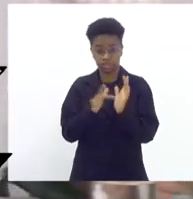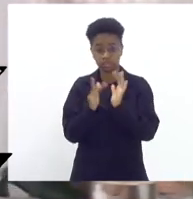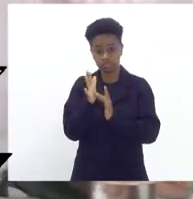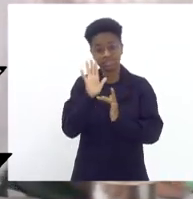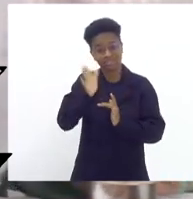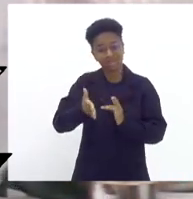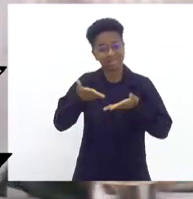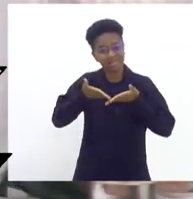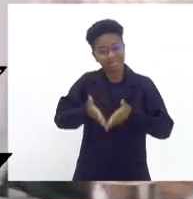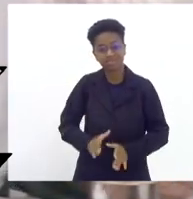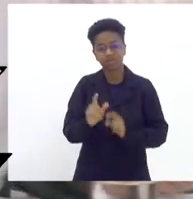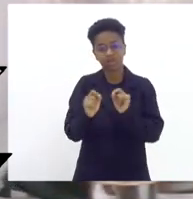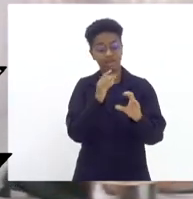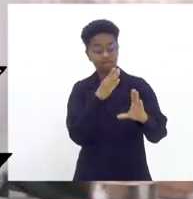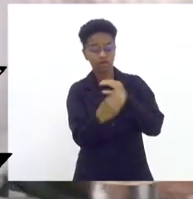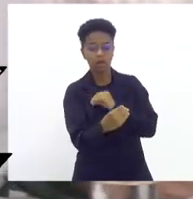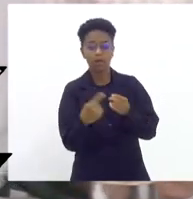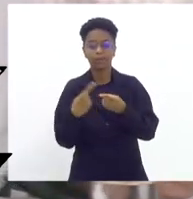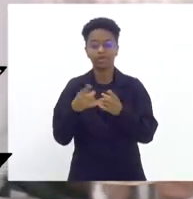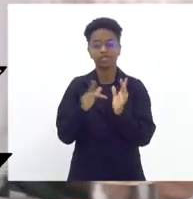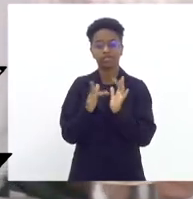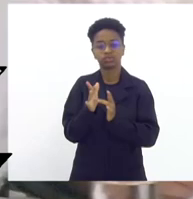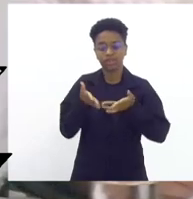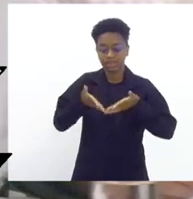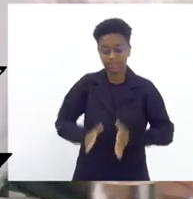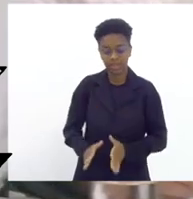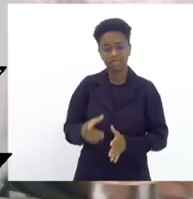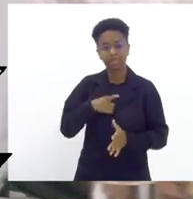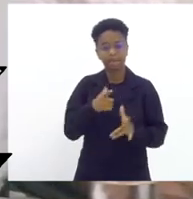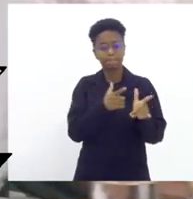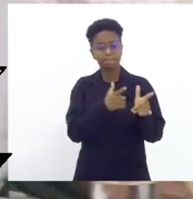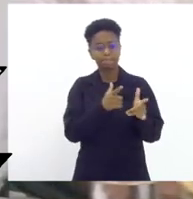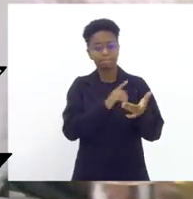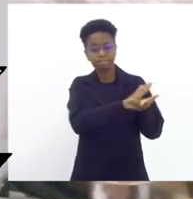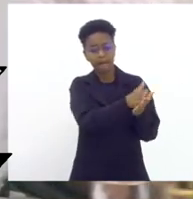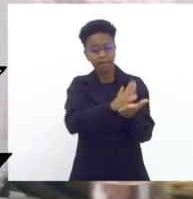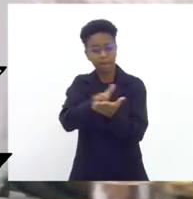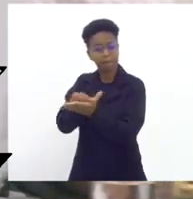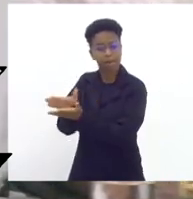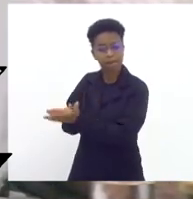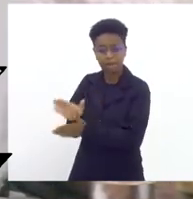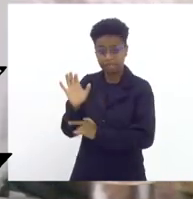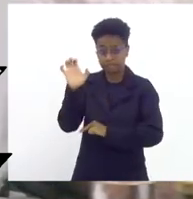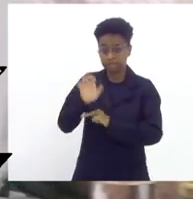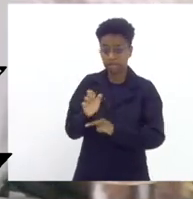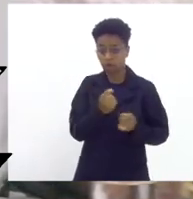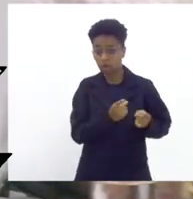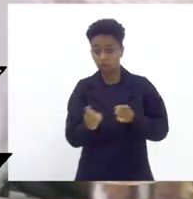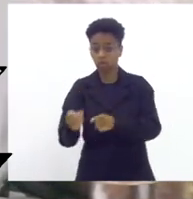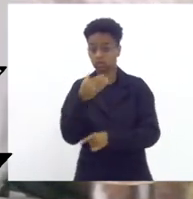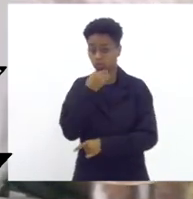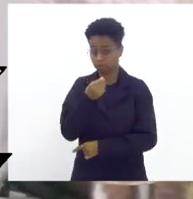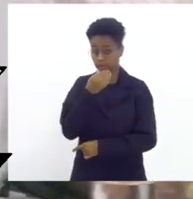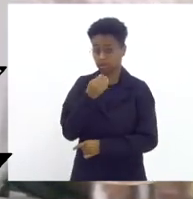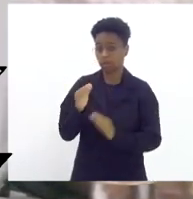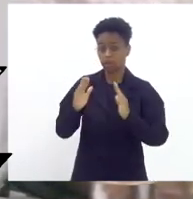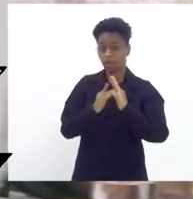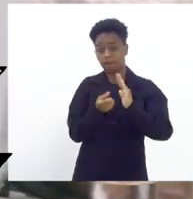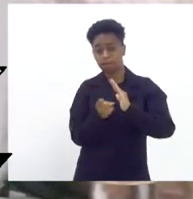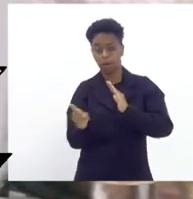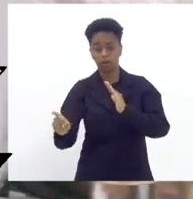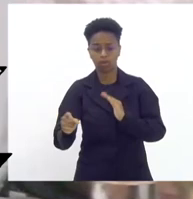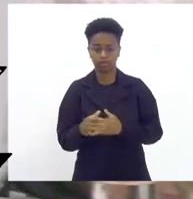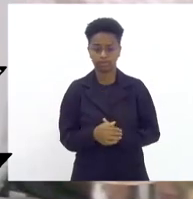Nasce ele é alvo de um genocídio operado pelo Estado contra os meninos da Periferia ou